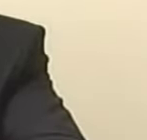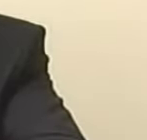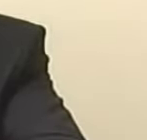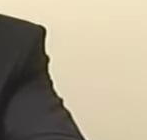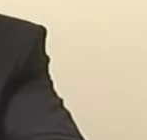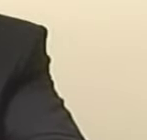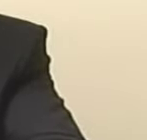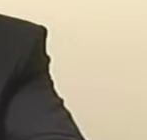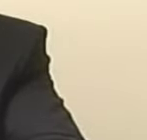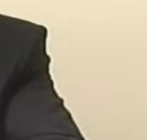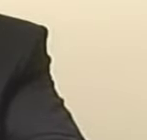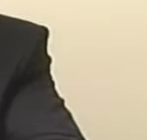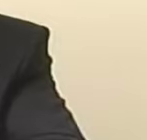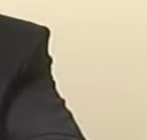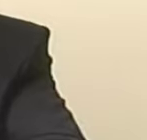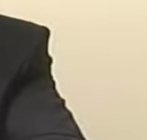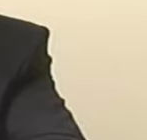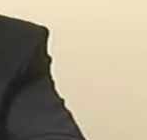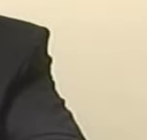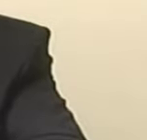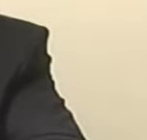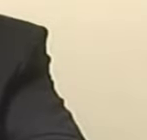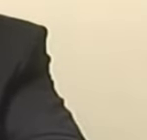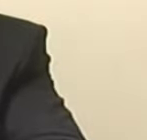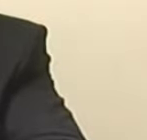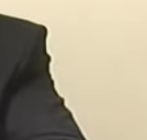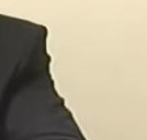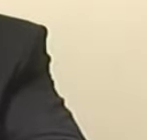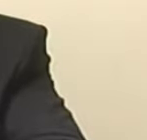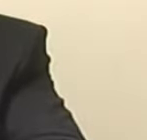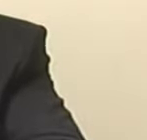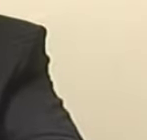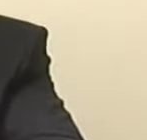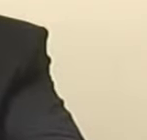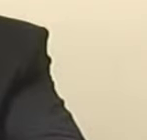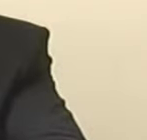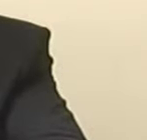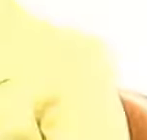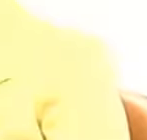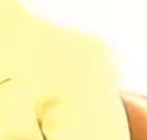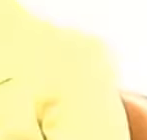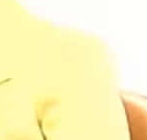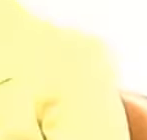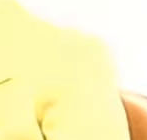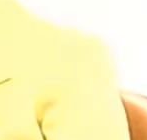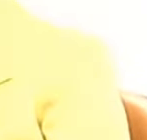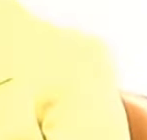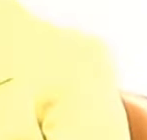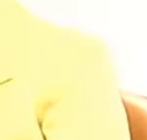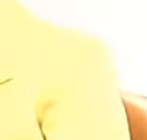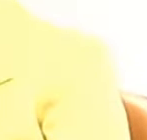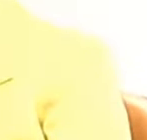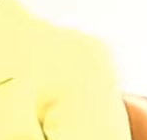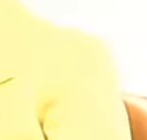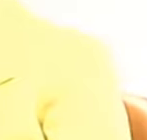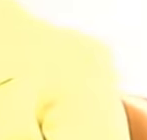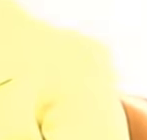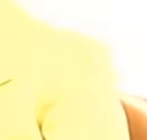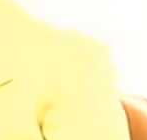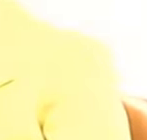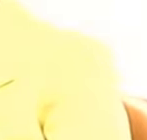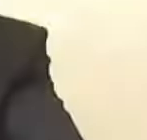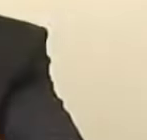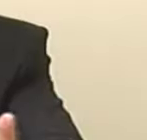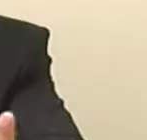respeitar mais de 26 milhões de pessoas com deficiência nesse país. E a pena, inclusive, quem não as respeita. A lei